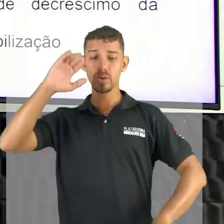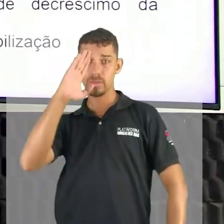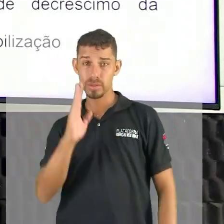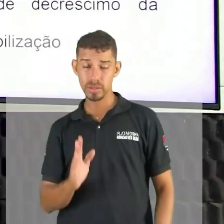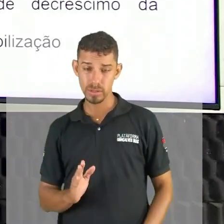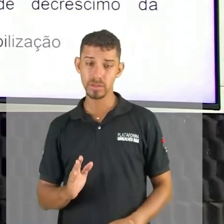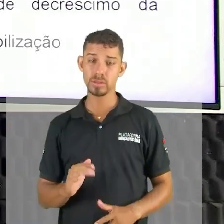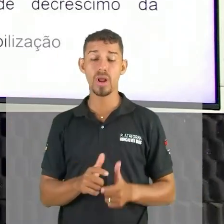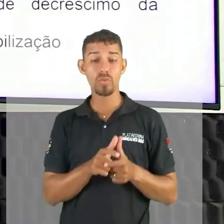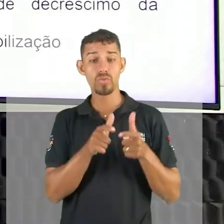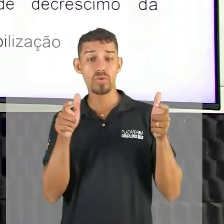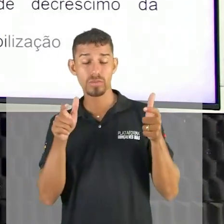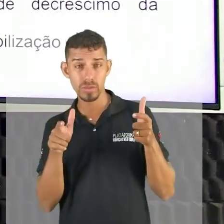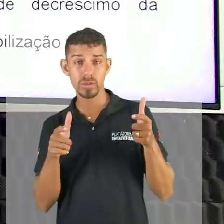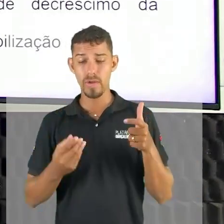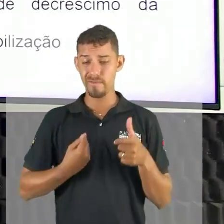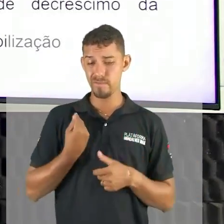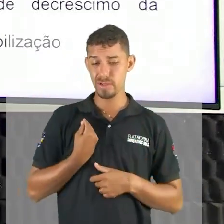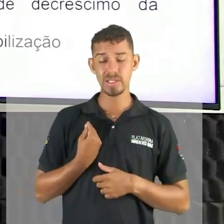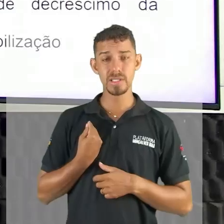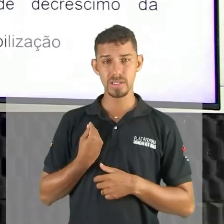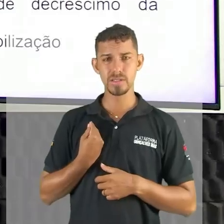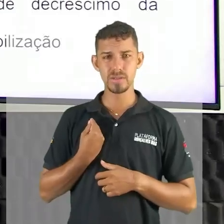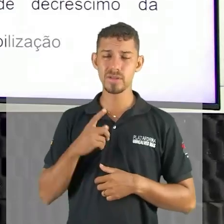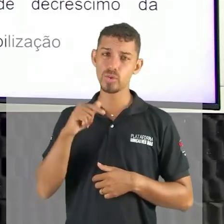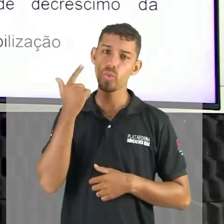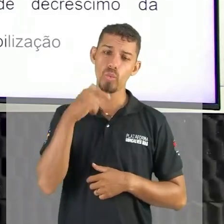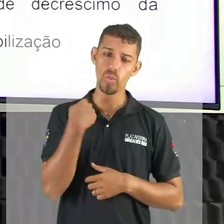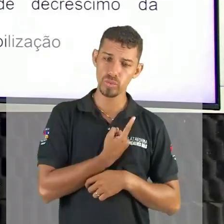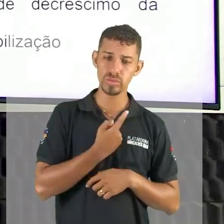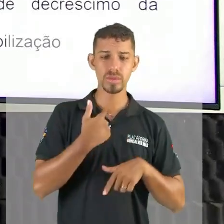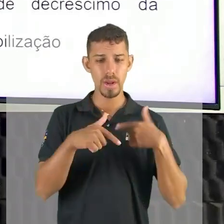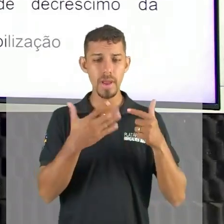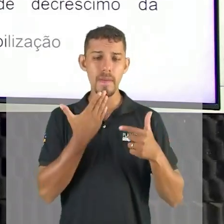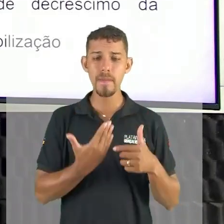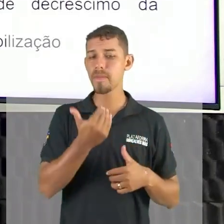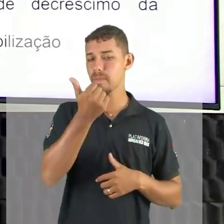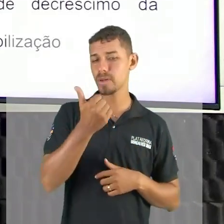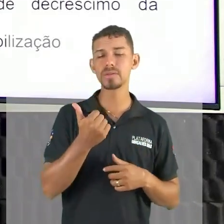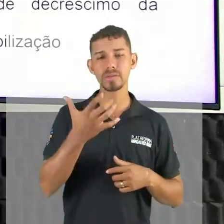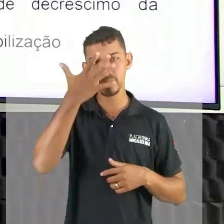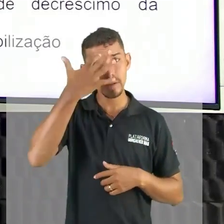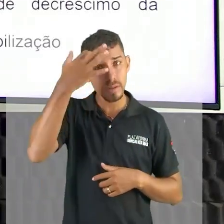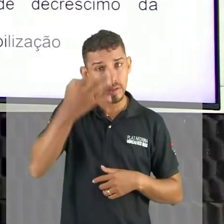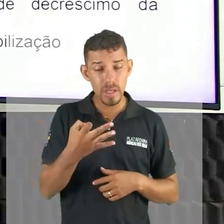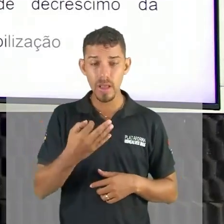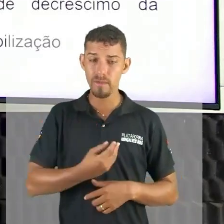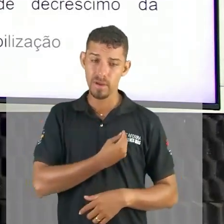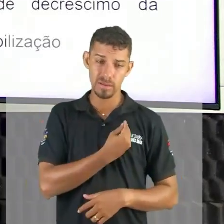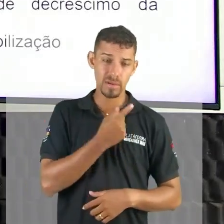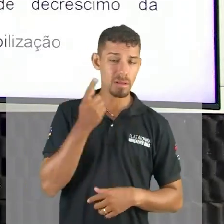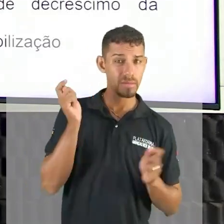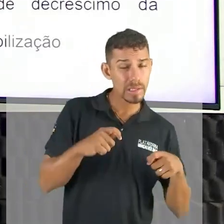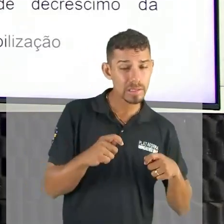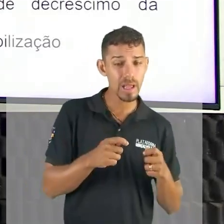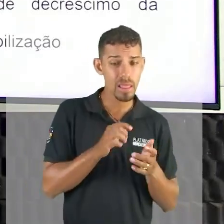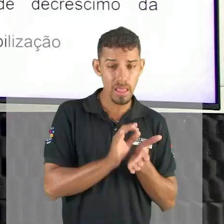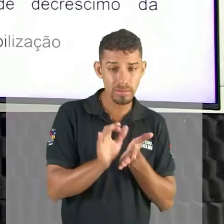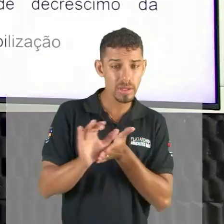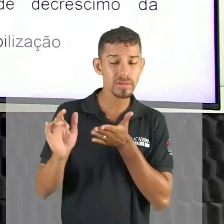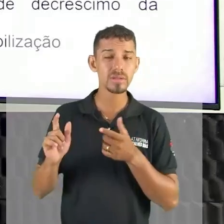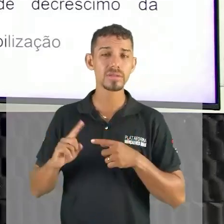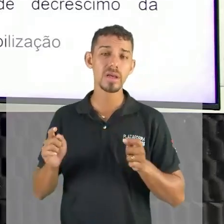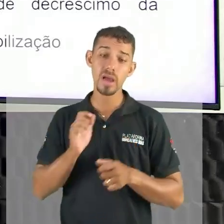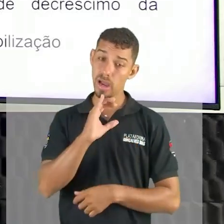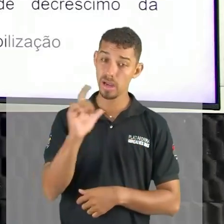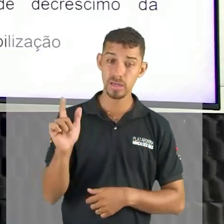país, o aumento do custo de vida, que faz a gente trabalhar mais e ter consciência que filhos são gastos. E, claro,